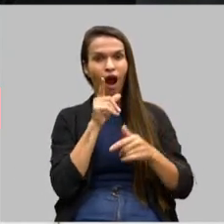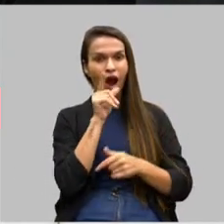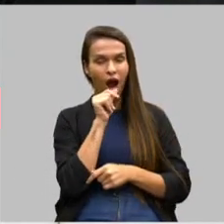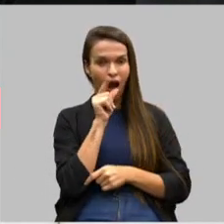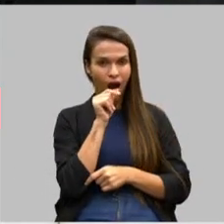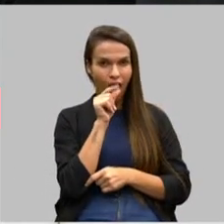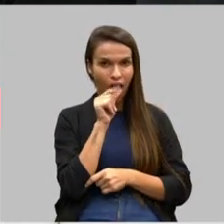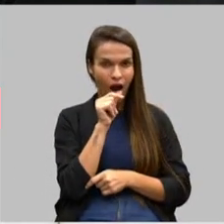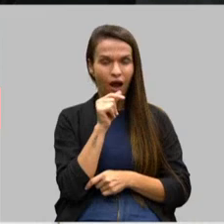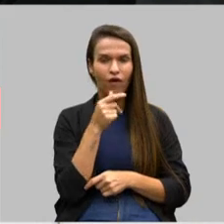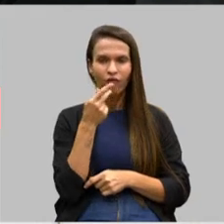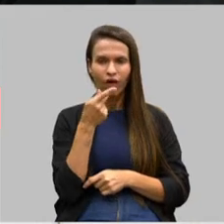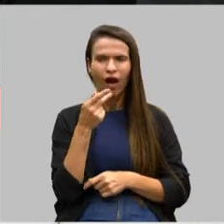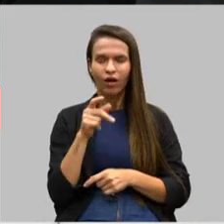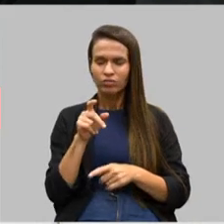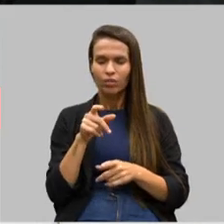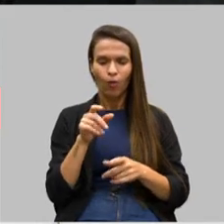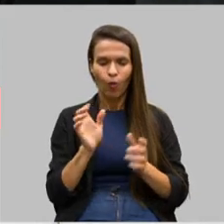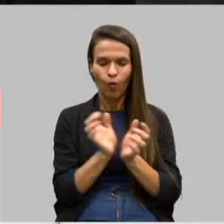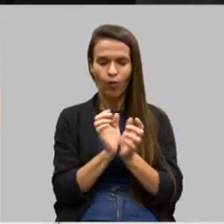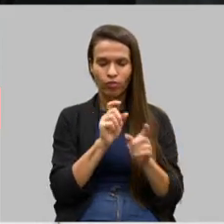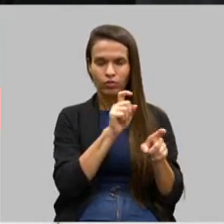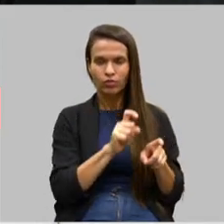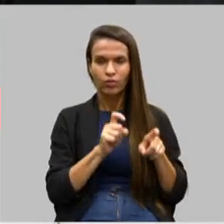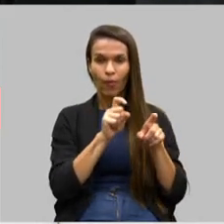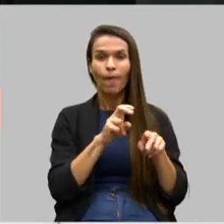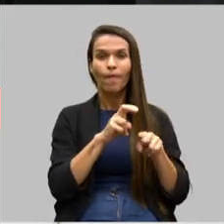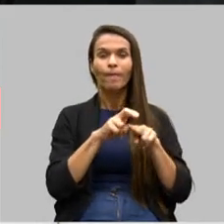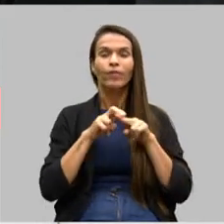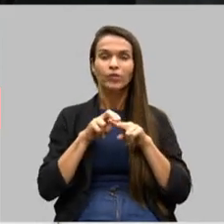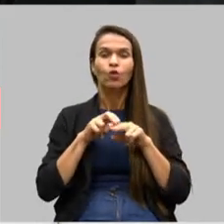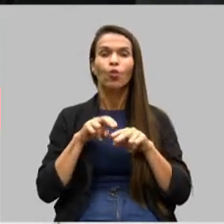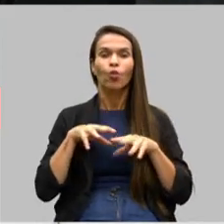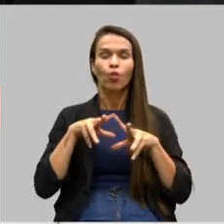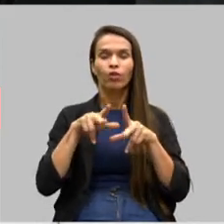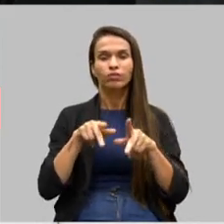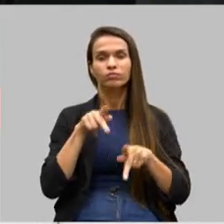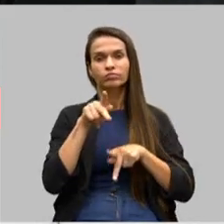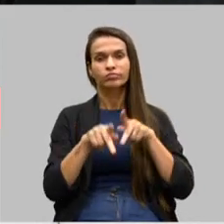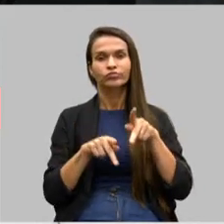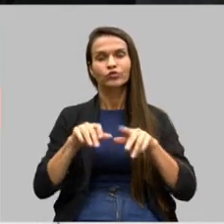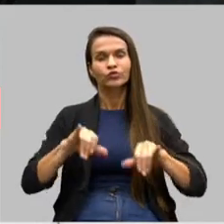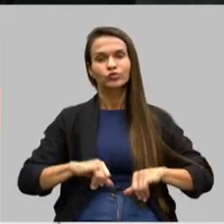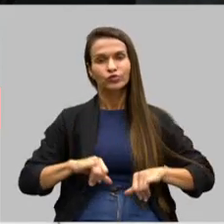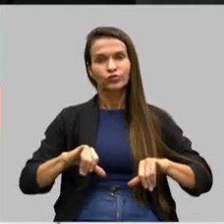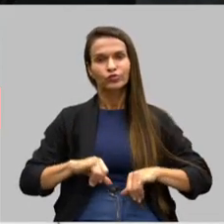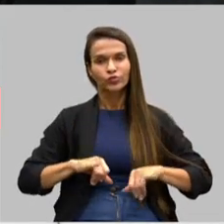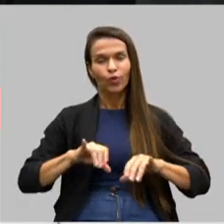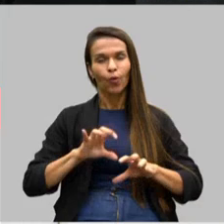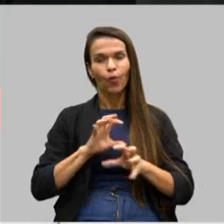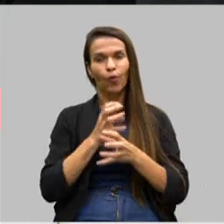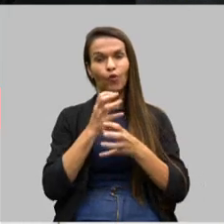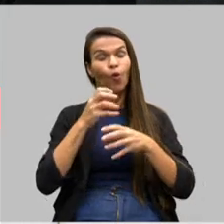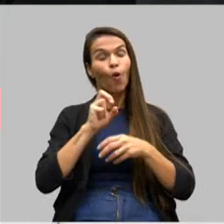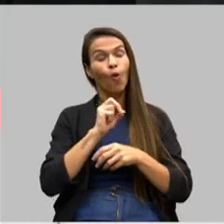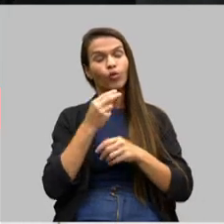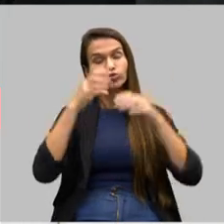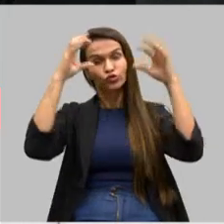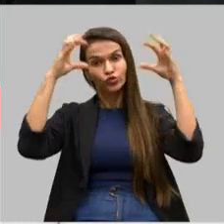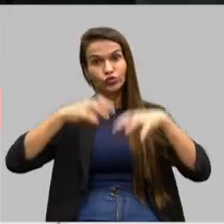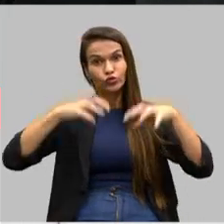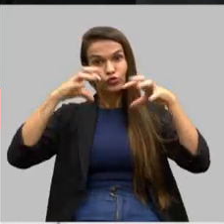falo agricultores porque toda a população sofre com a questão da seca ou das chuvas extremas. Mas